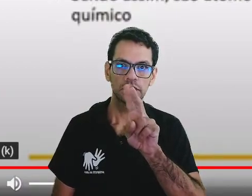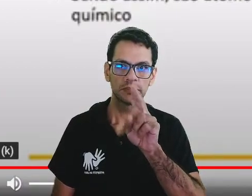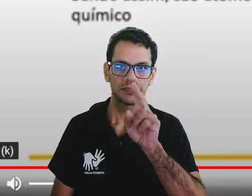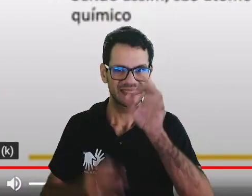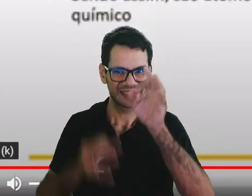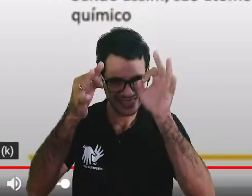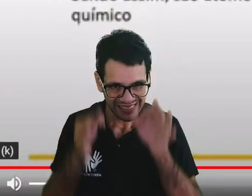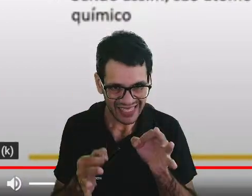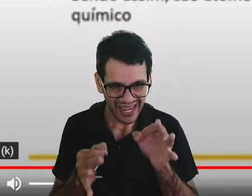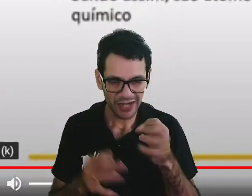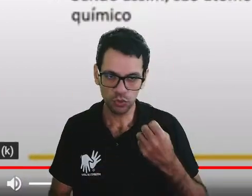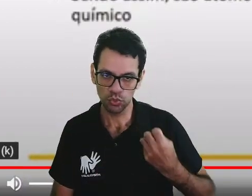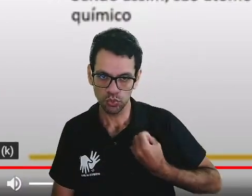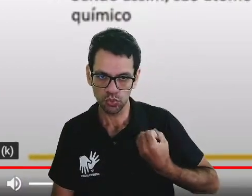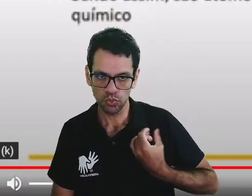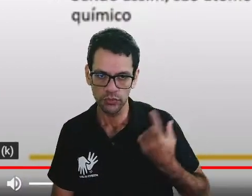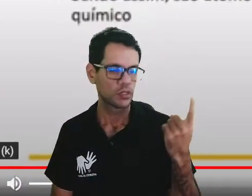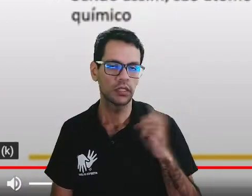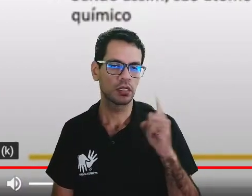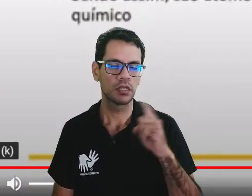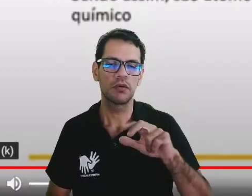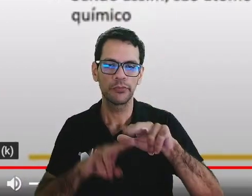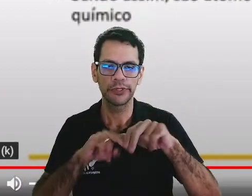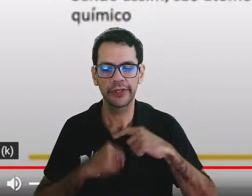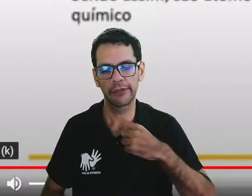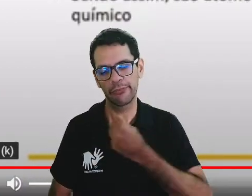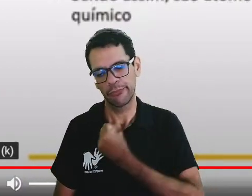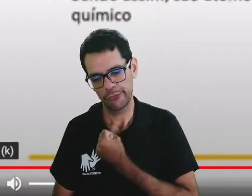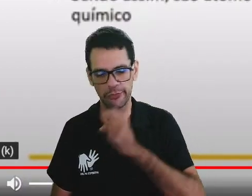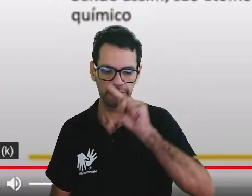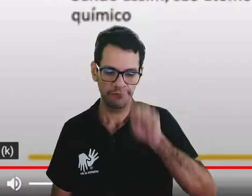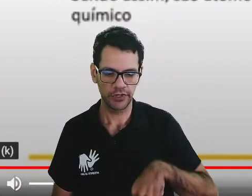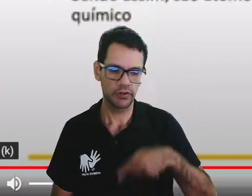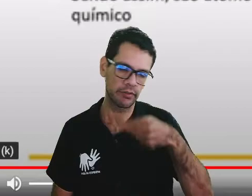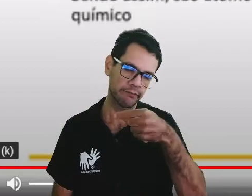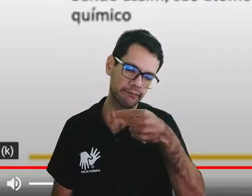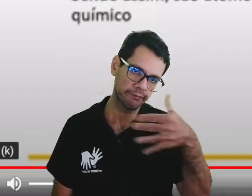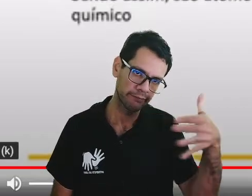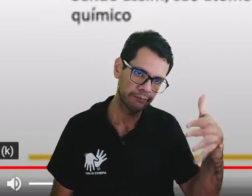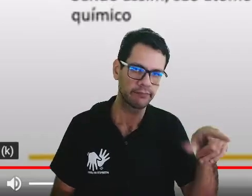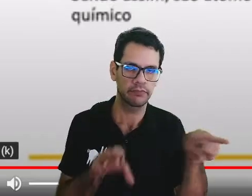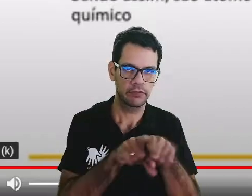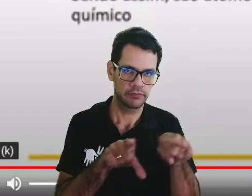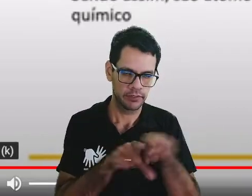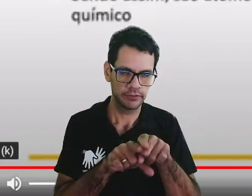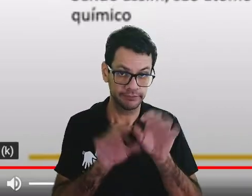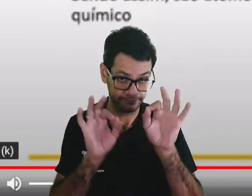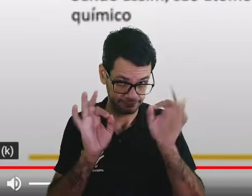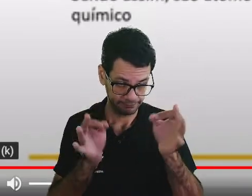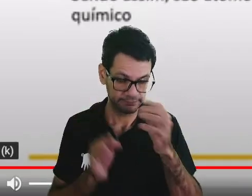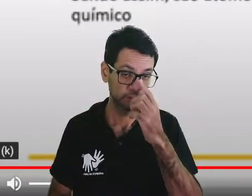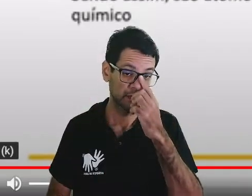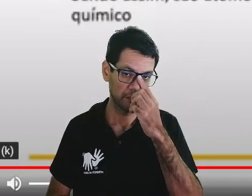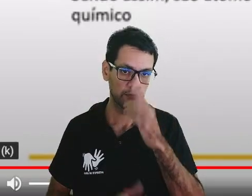quando existem essas espécies que são os isótopos, que é feita uma média com elas. Tá certo?